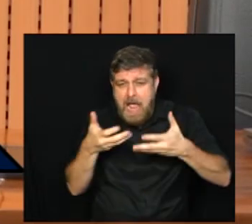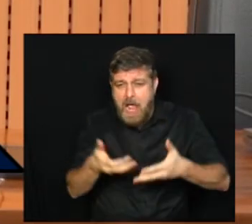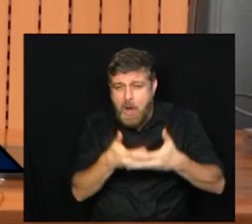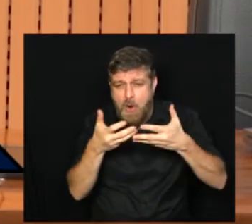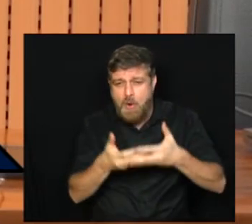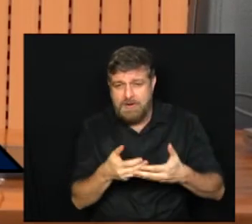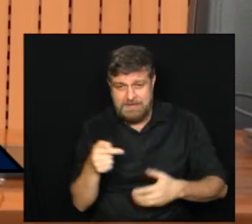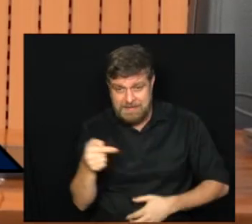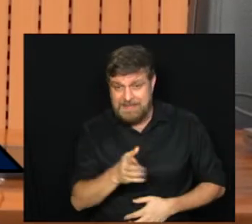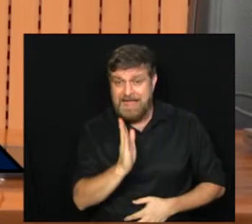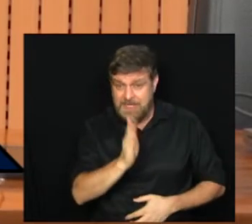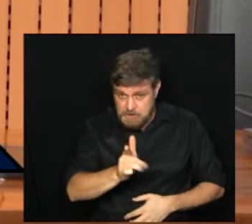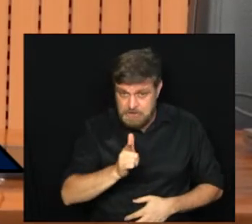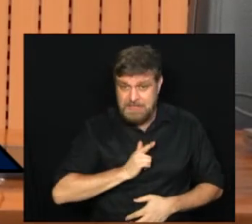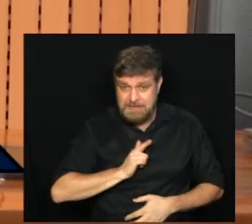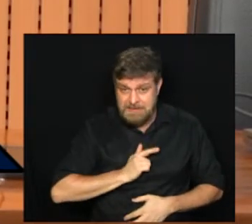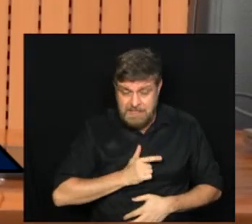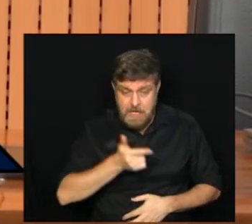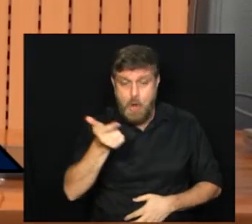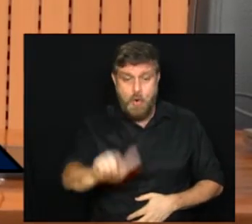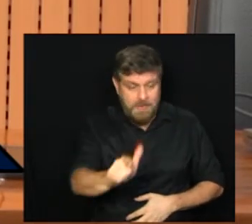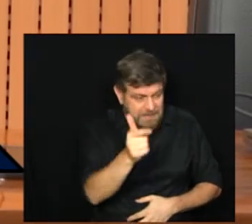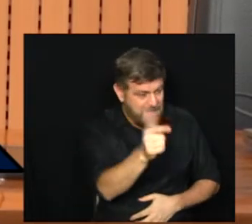ali, talvez pode construir outras, né?